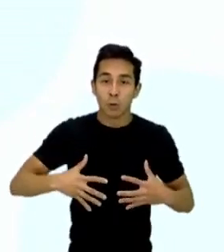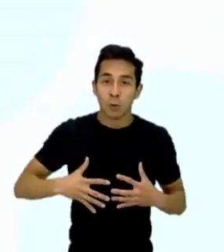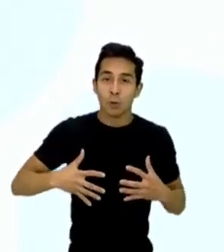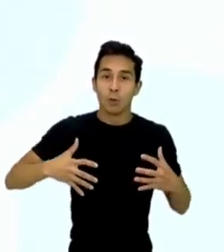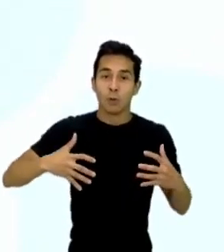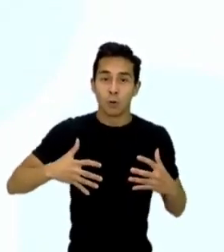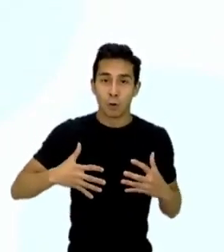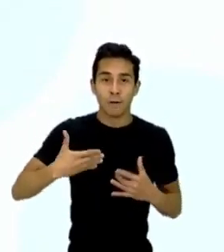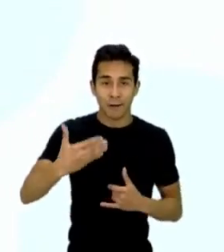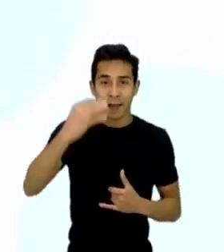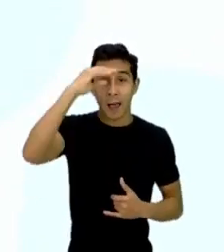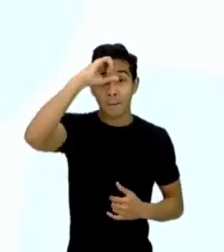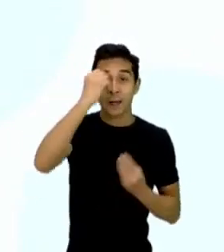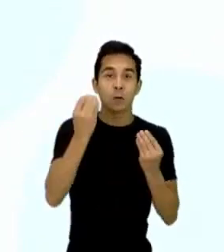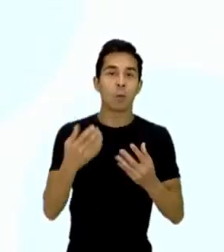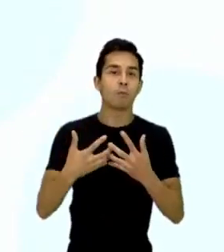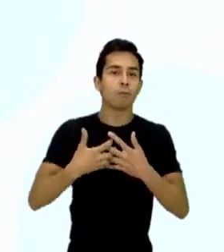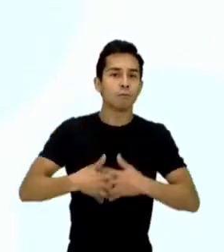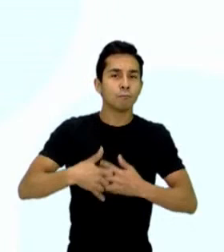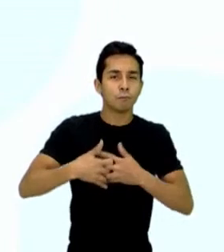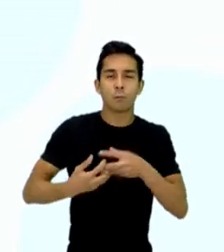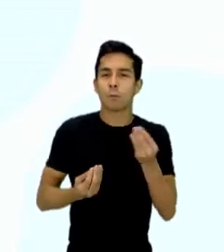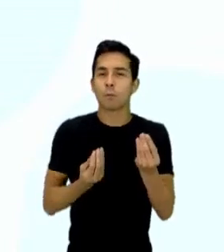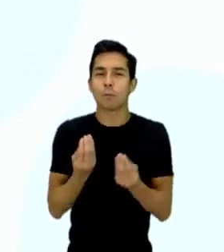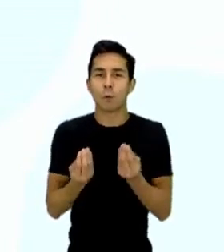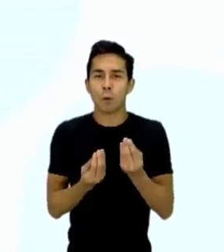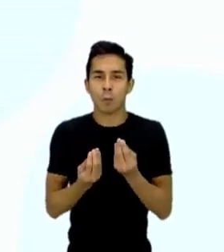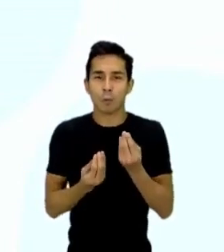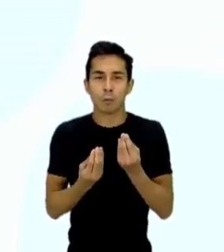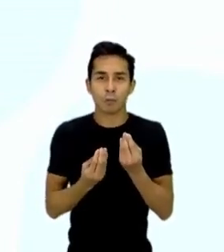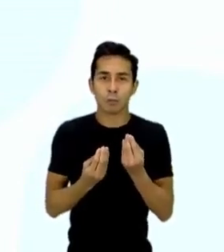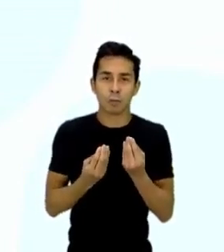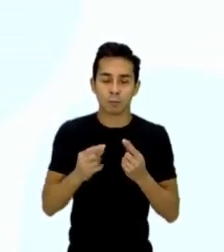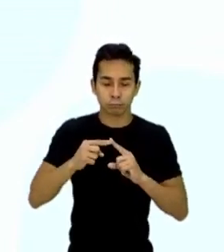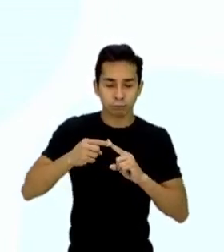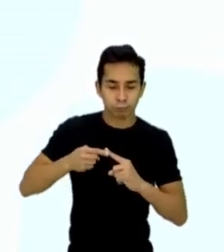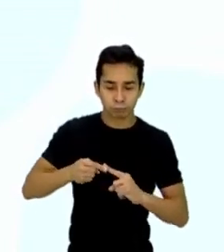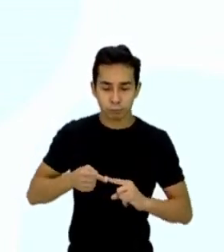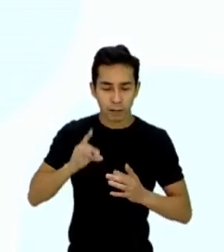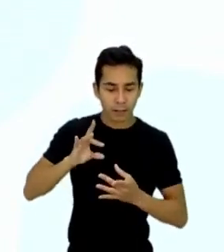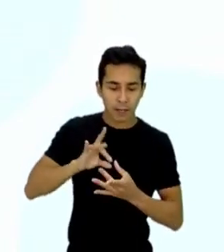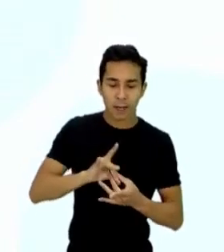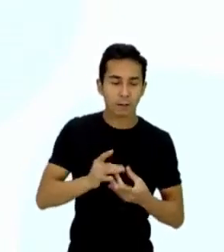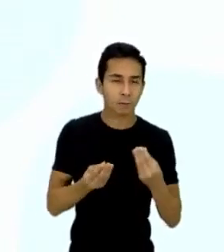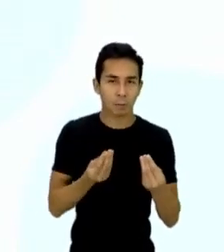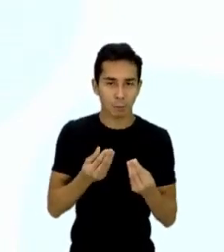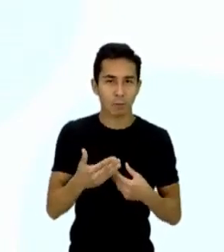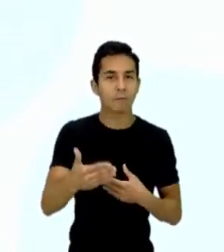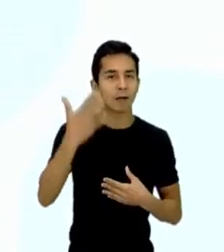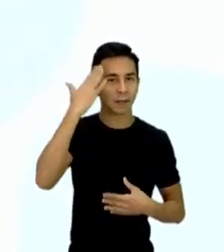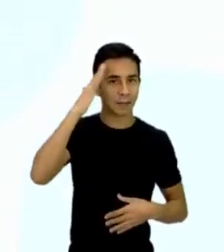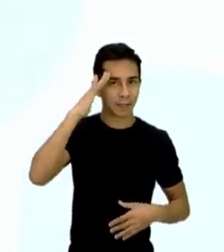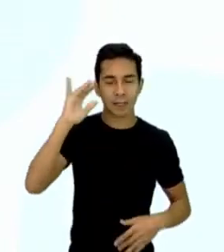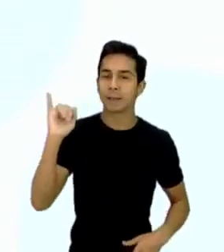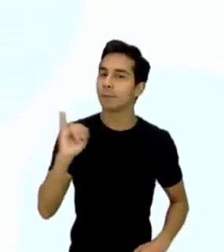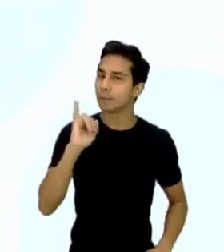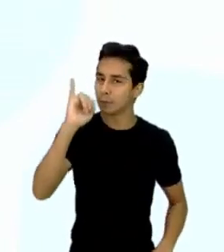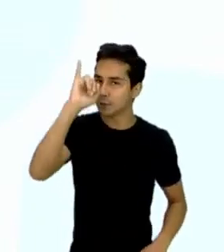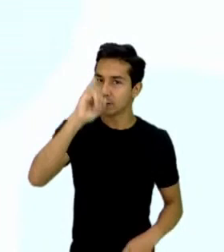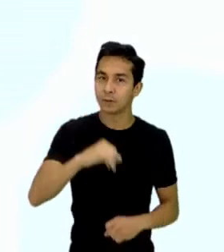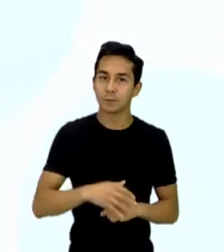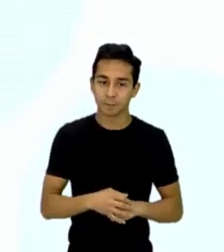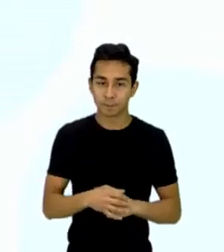desses sistemas aí e essas relações entre eles, essa importância, beleza? Bom, então o objetivo para a nossa aula